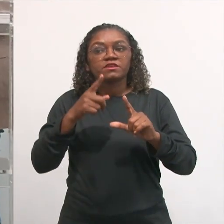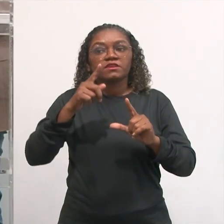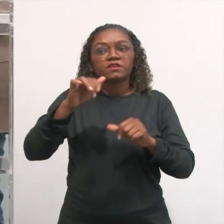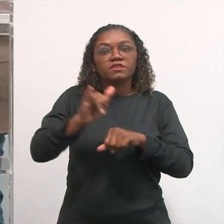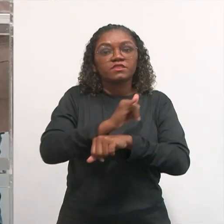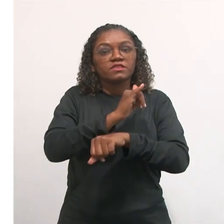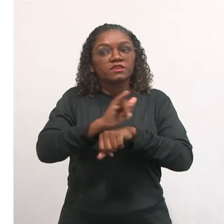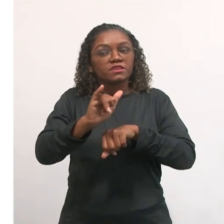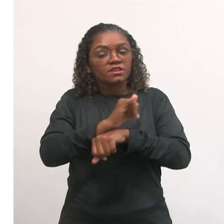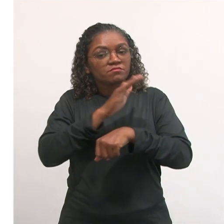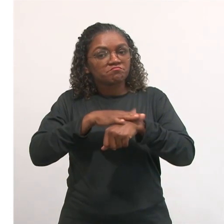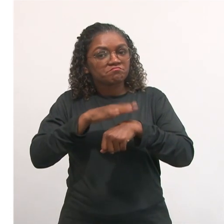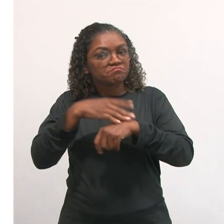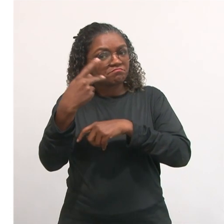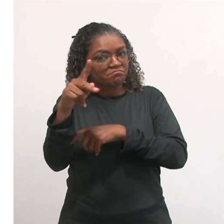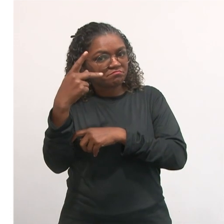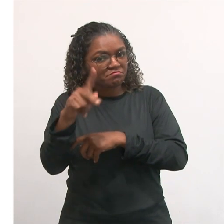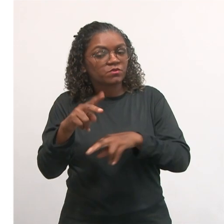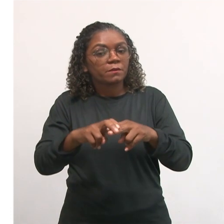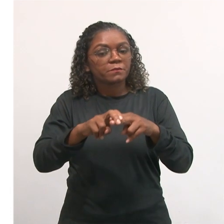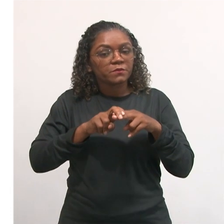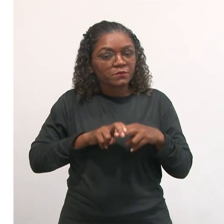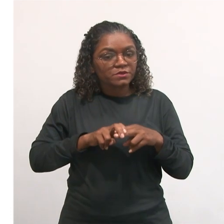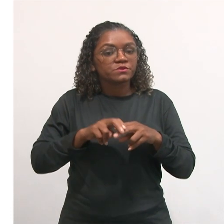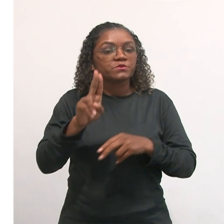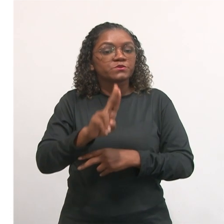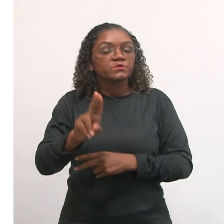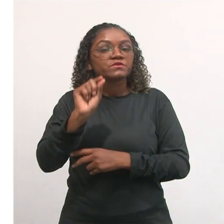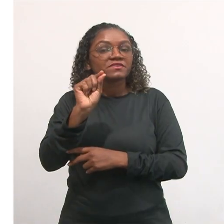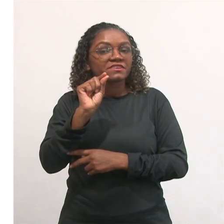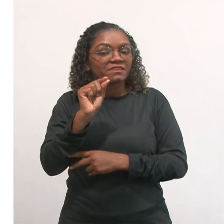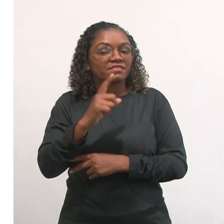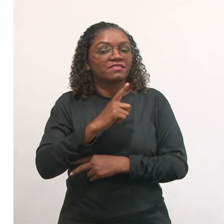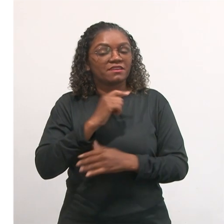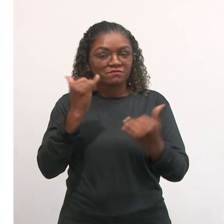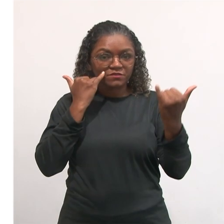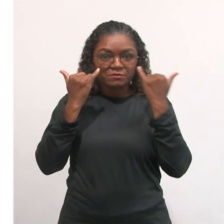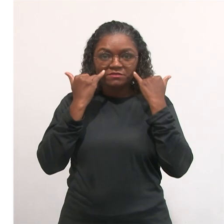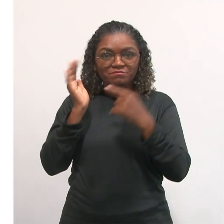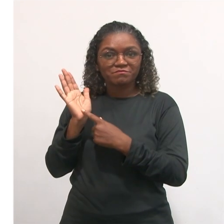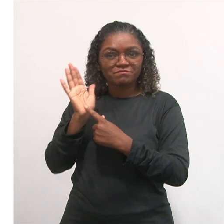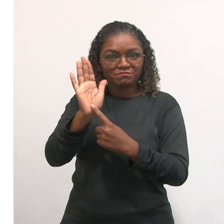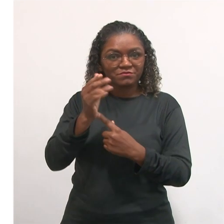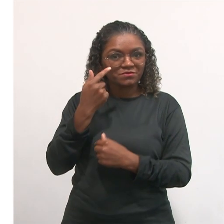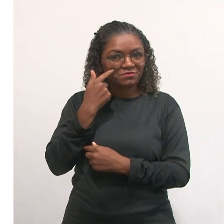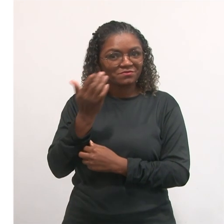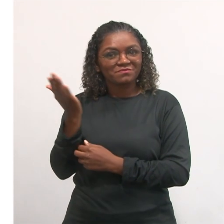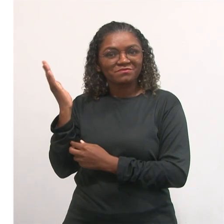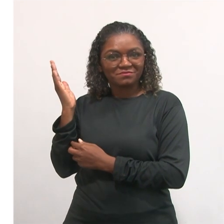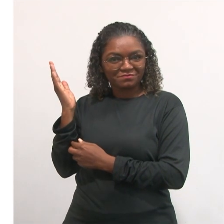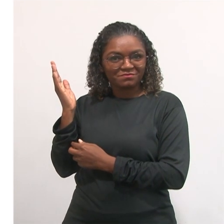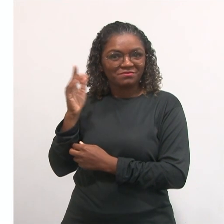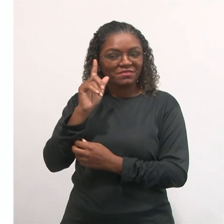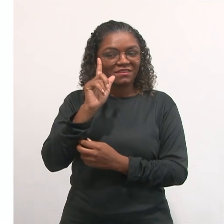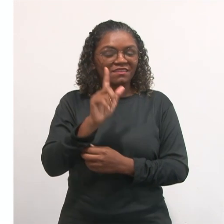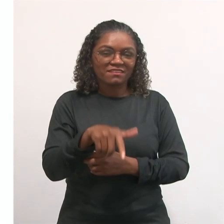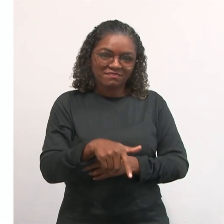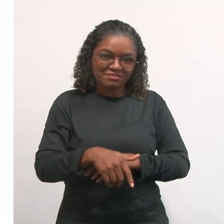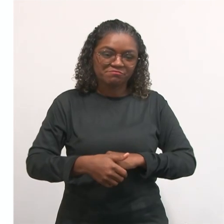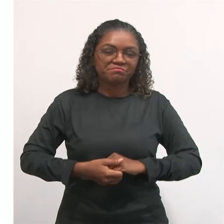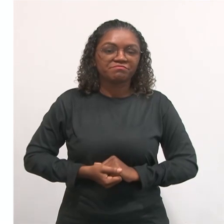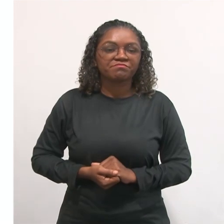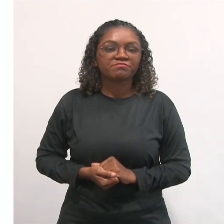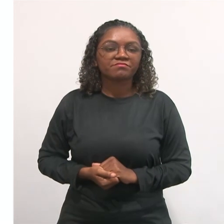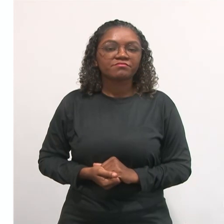estratégia. Correto? Então, por isso que a gente utiliza população, por isso que a gente tem essas informações, população e amostra na nossa